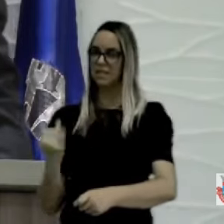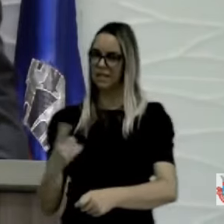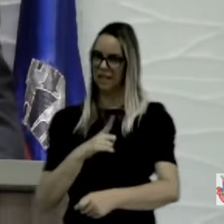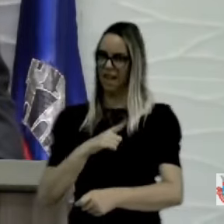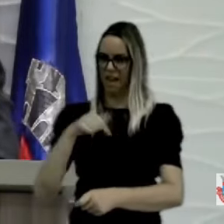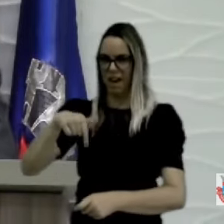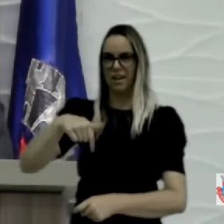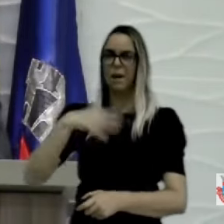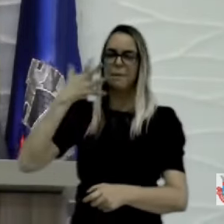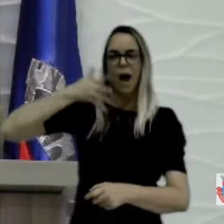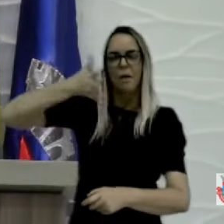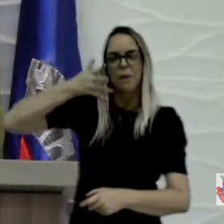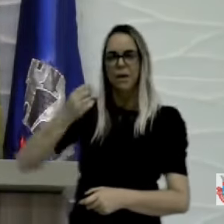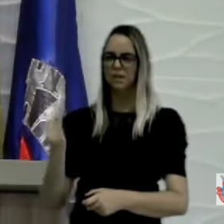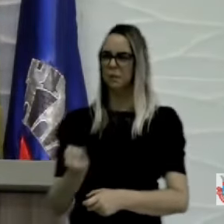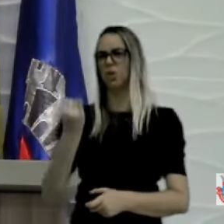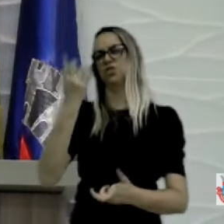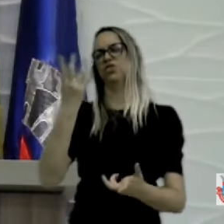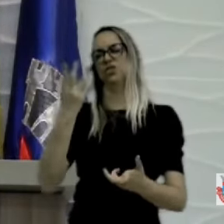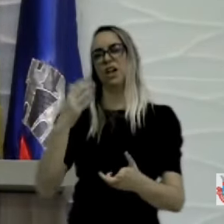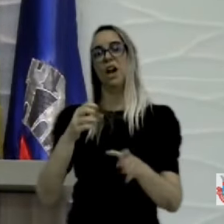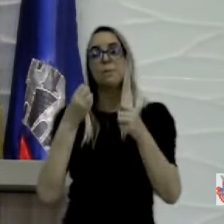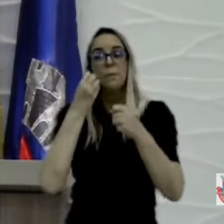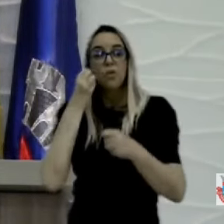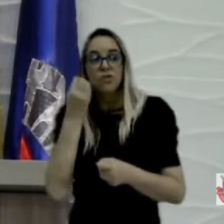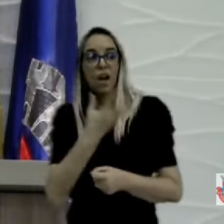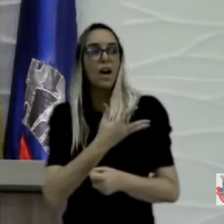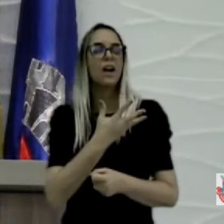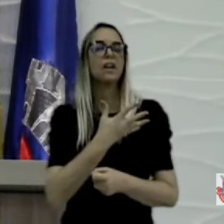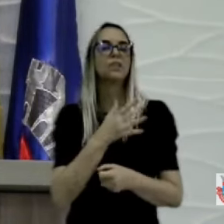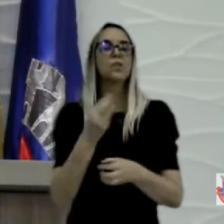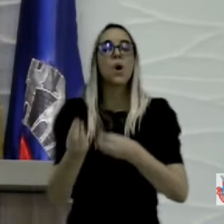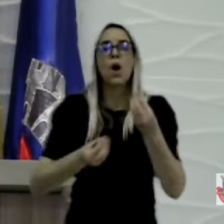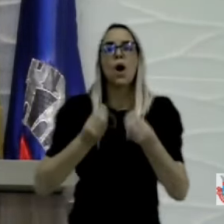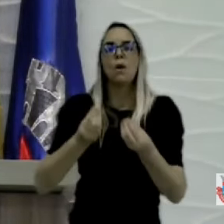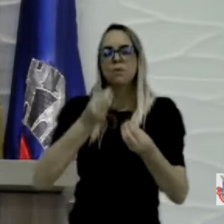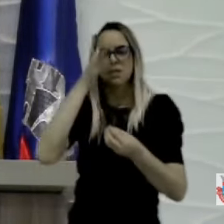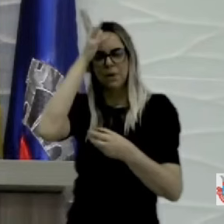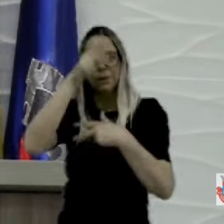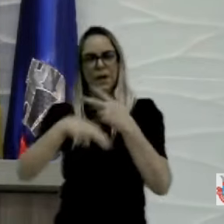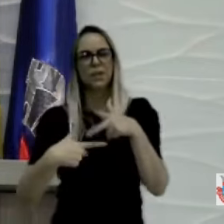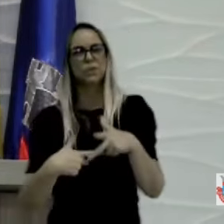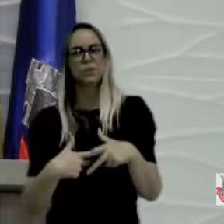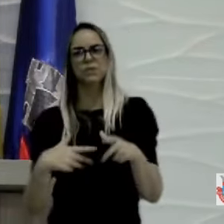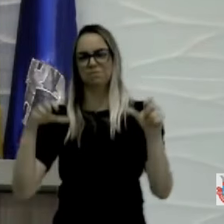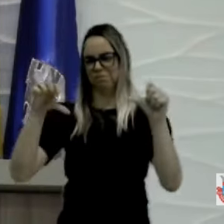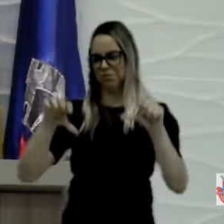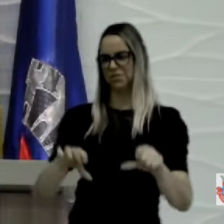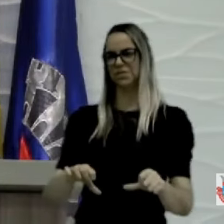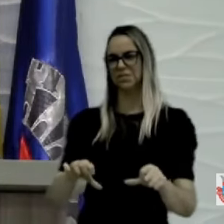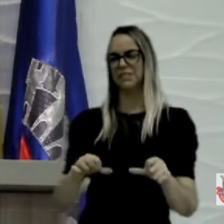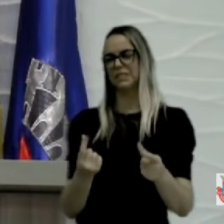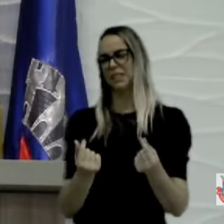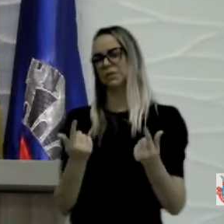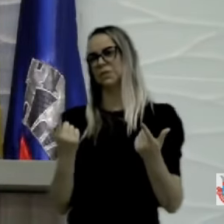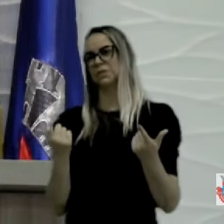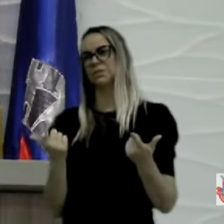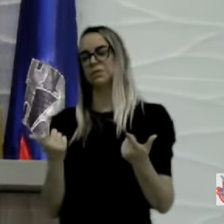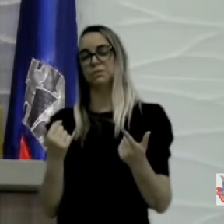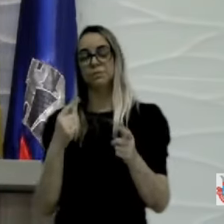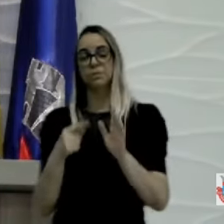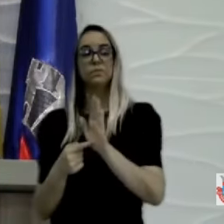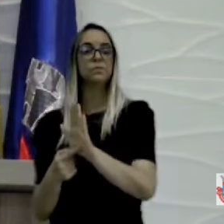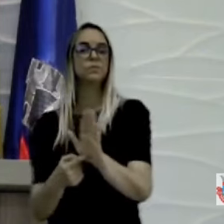para tentar mostrar ao povo de São Bento Nuna como está o descaso do nosso município com dinheiro público, mostrando as coisas